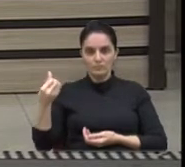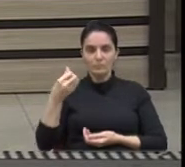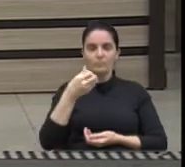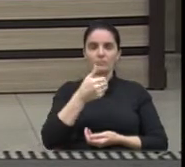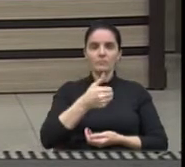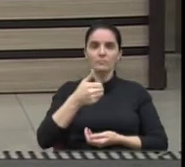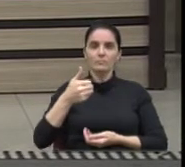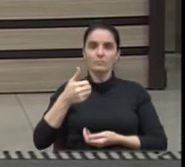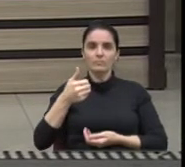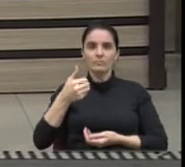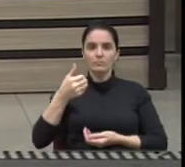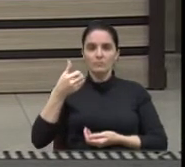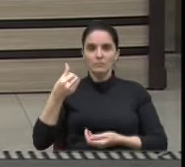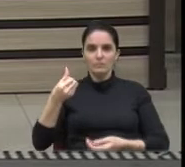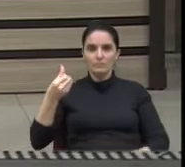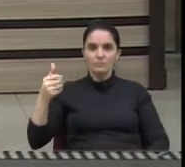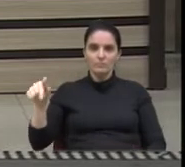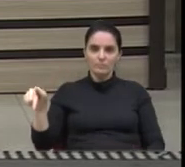1166/17,